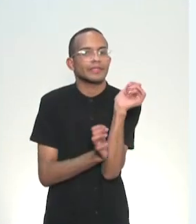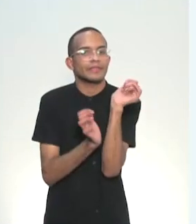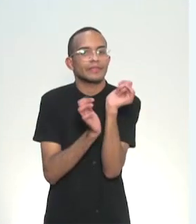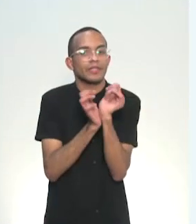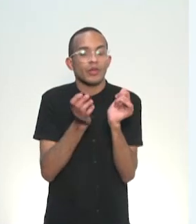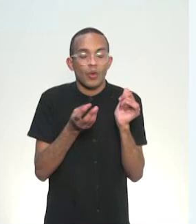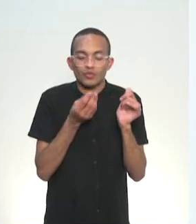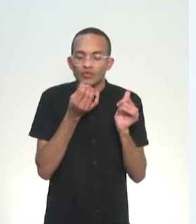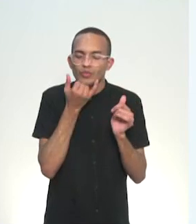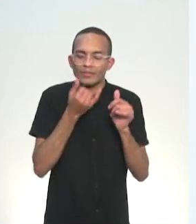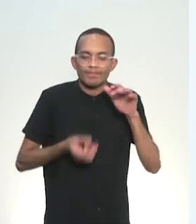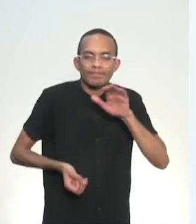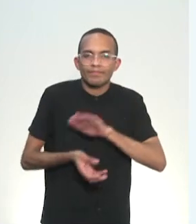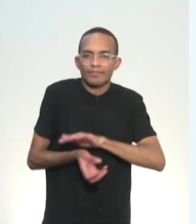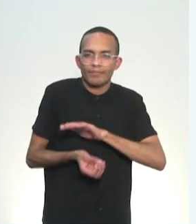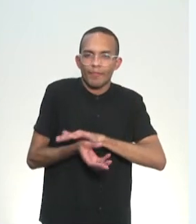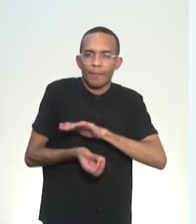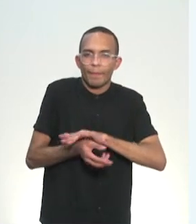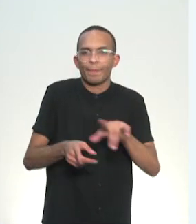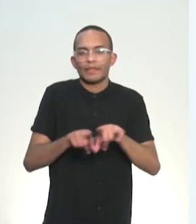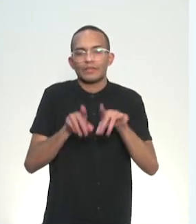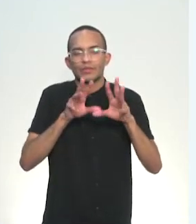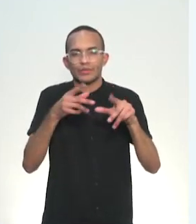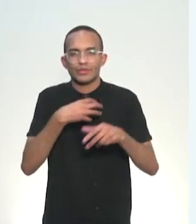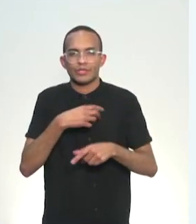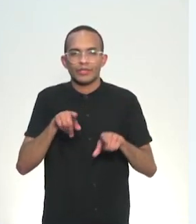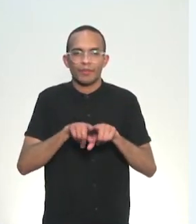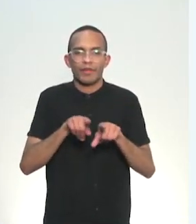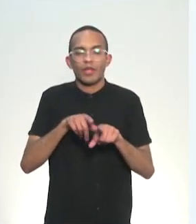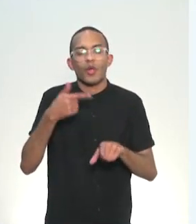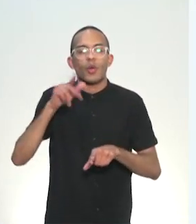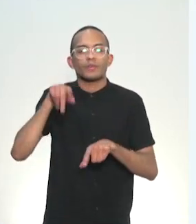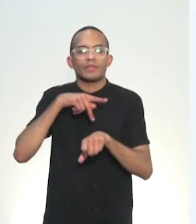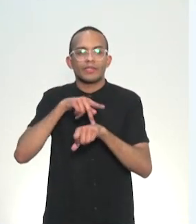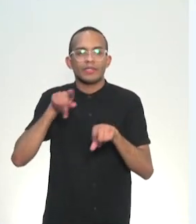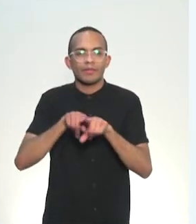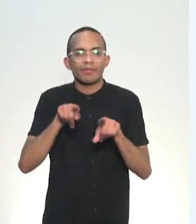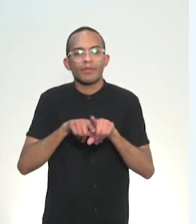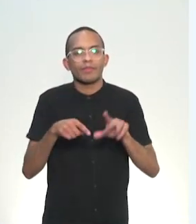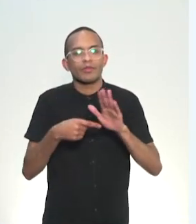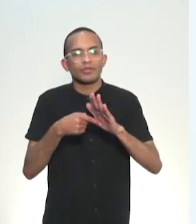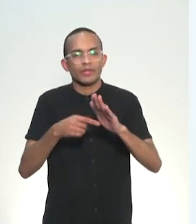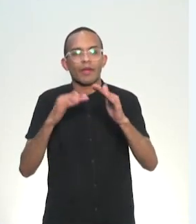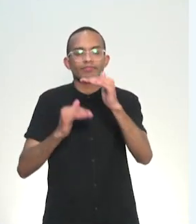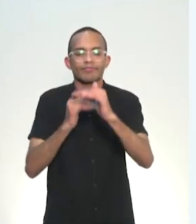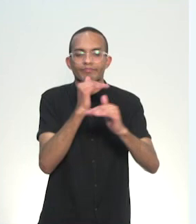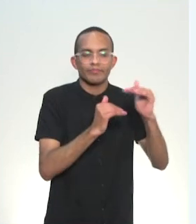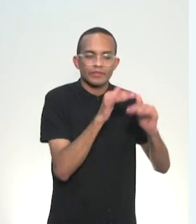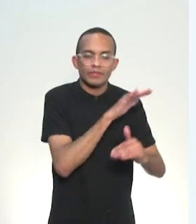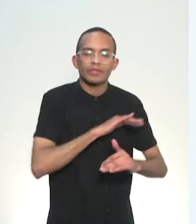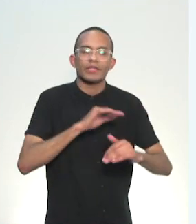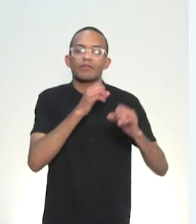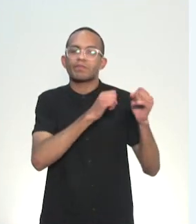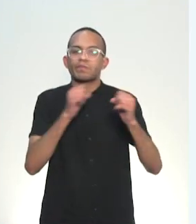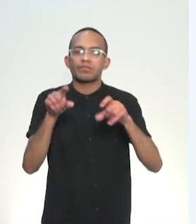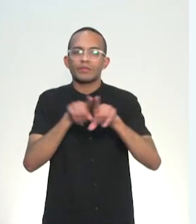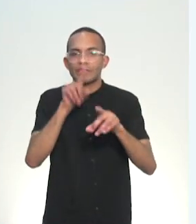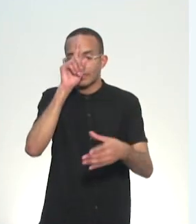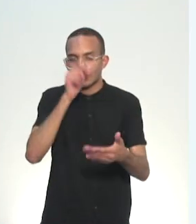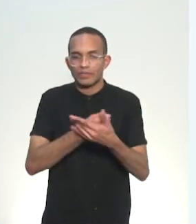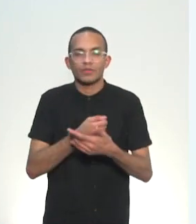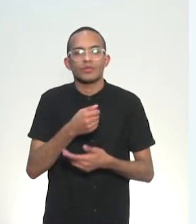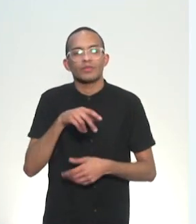e o suborno em todas as suas formas. No nível internacional, há claramente uma desigualdade no poder decisório entre os